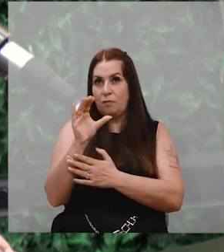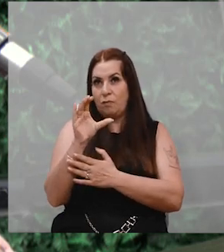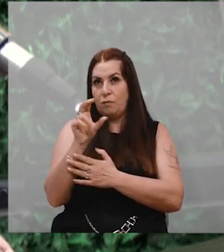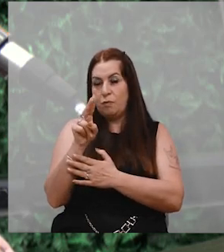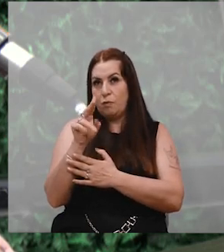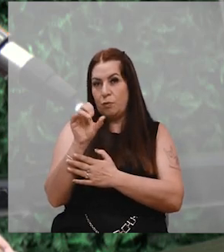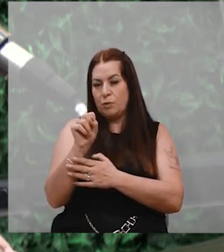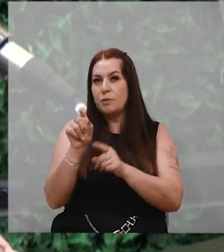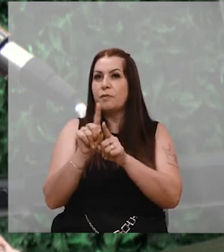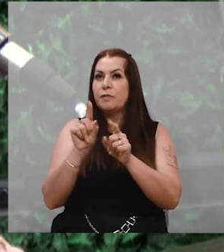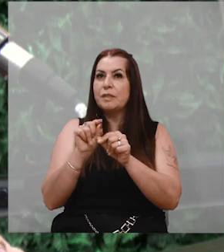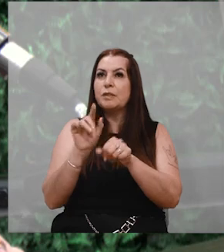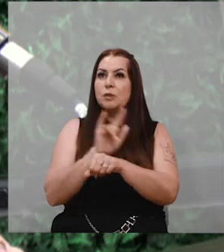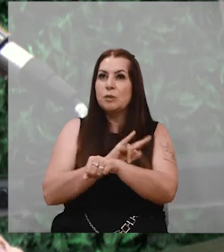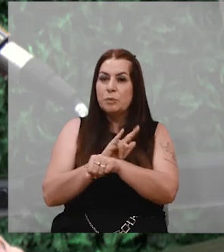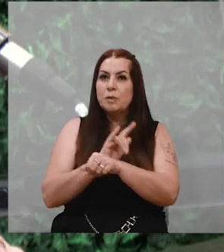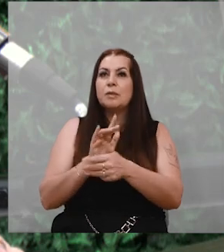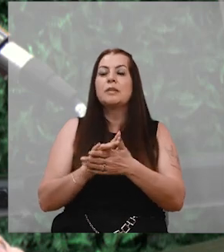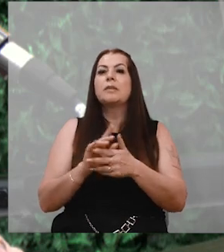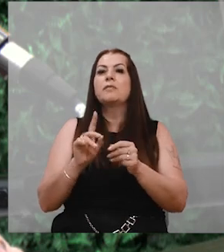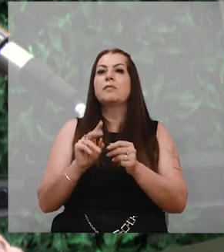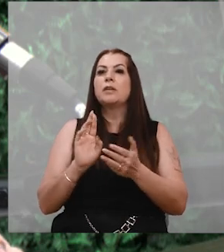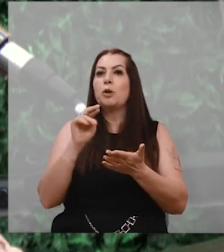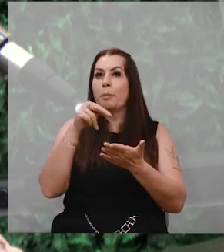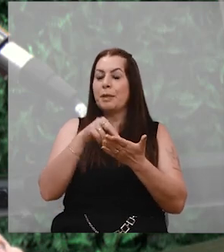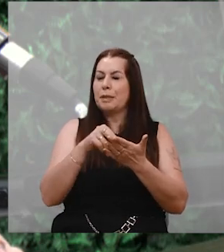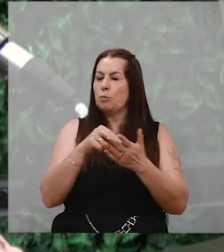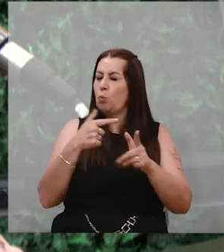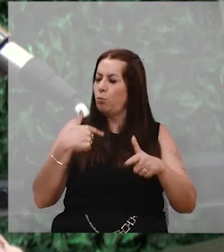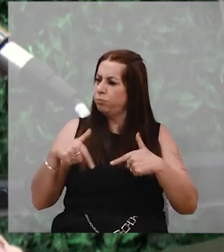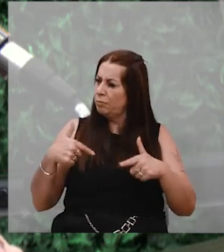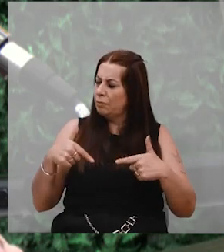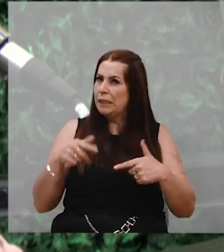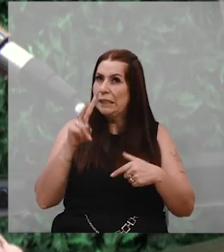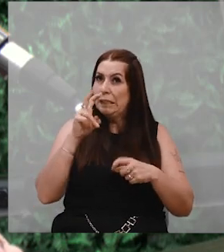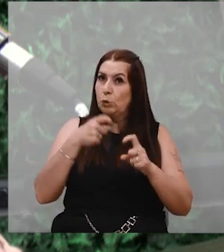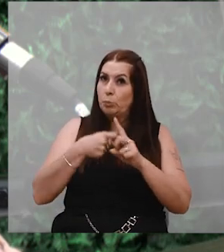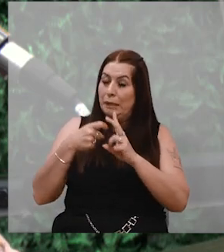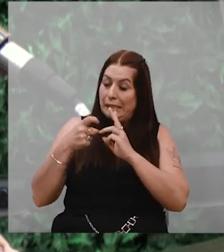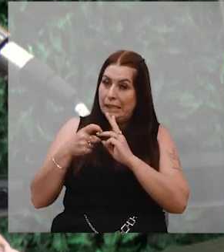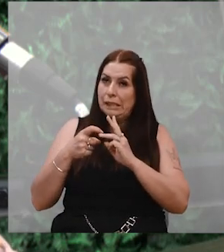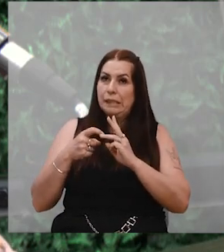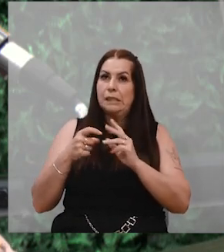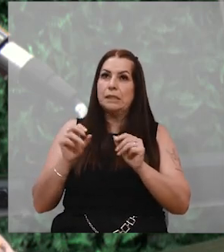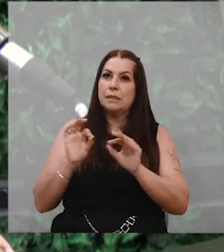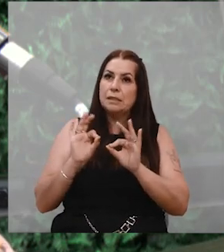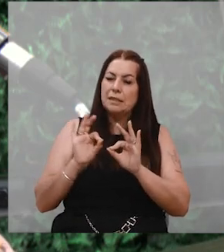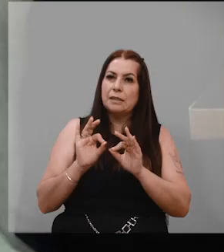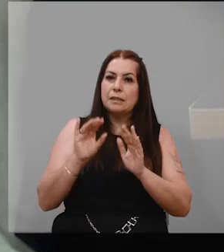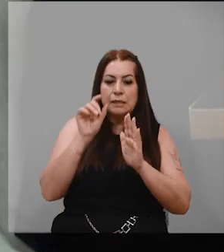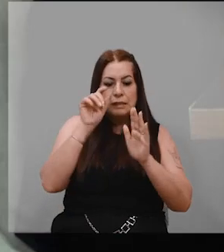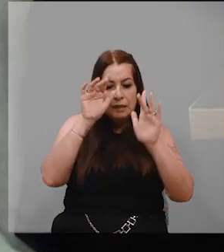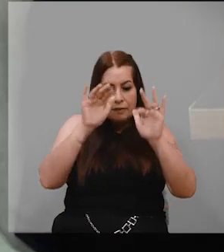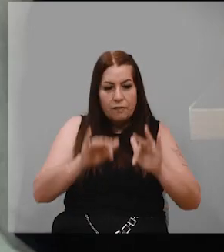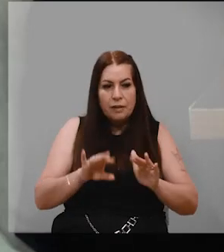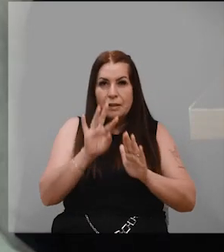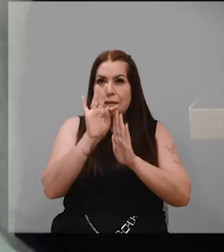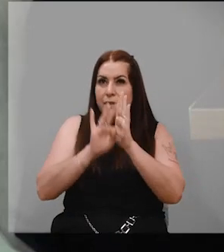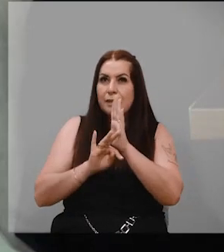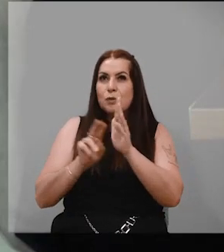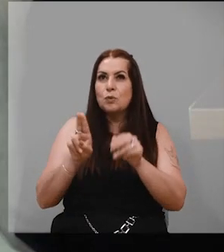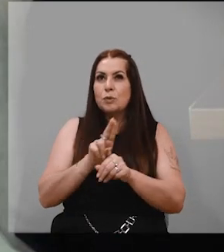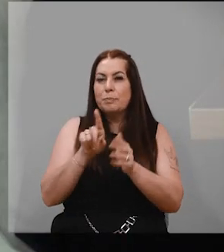Focus, fazendo esse documentário. E foi realmente trabalhoso, 5 meses de produção, em escrever texto, em